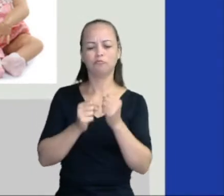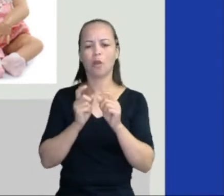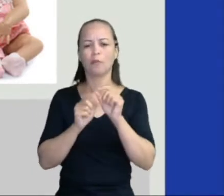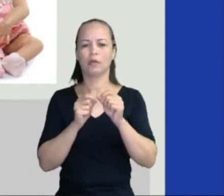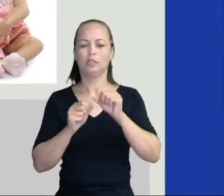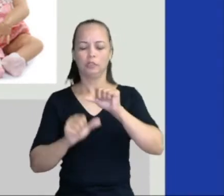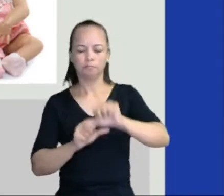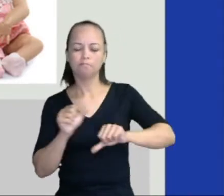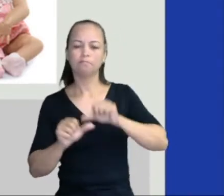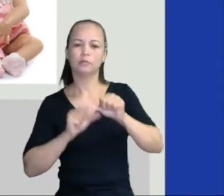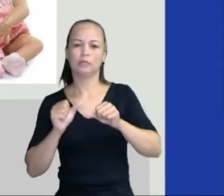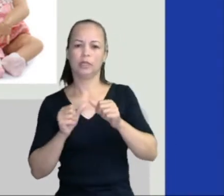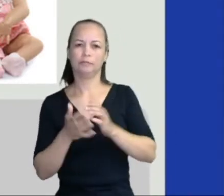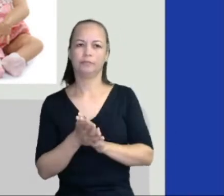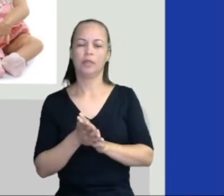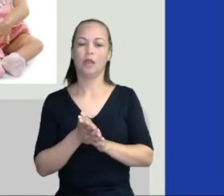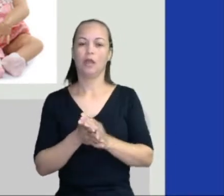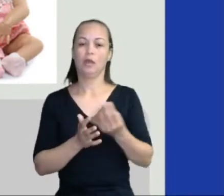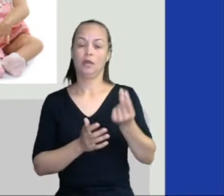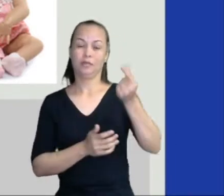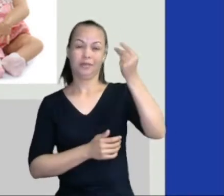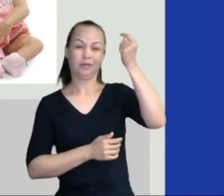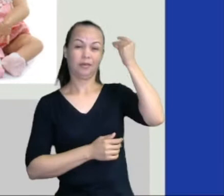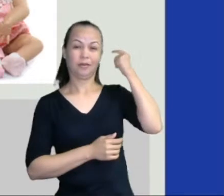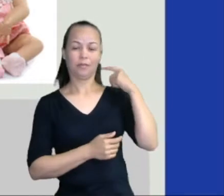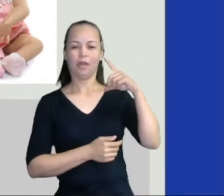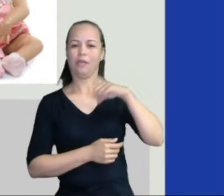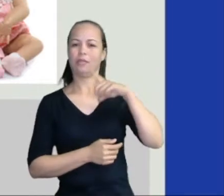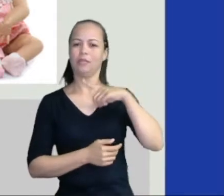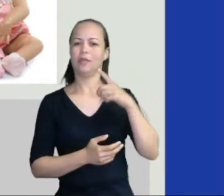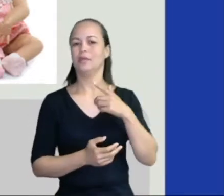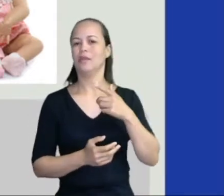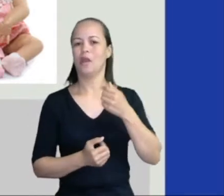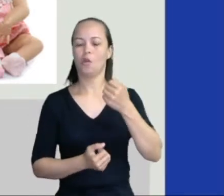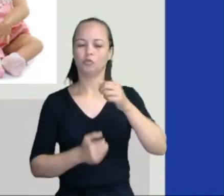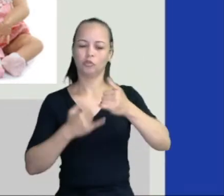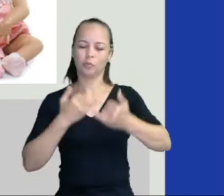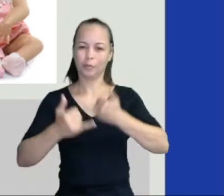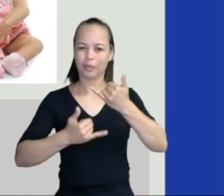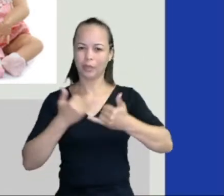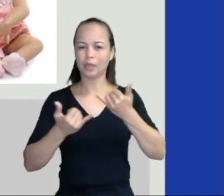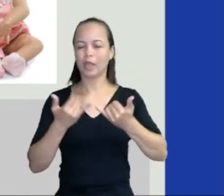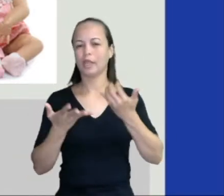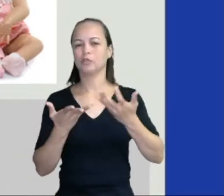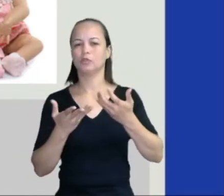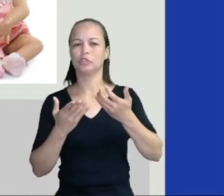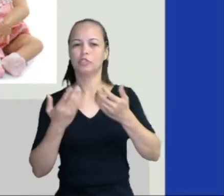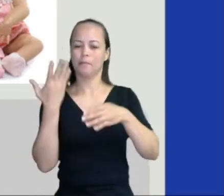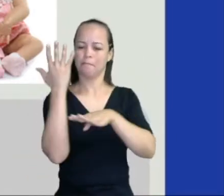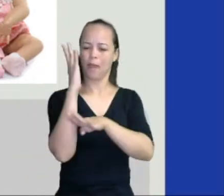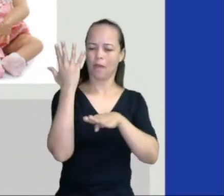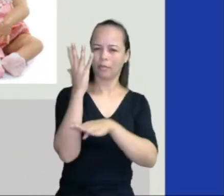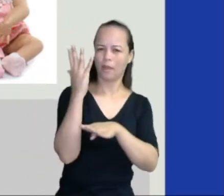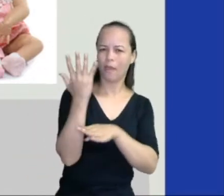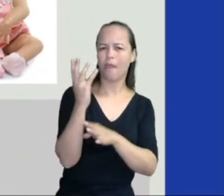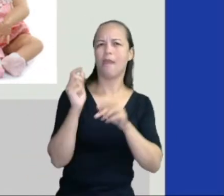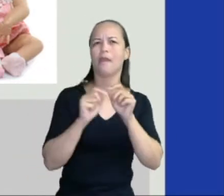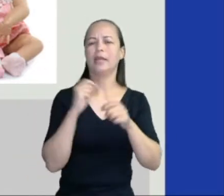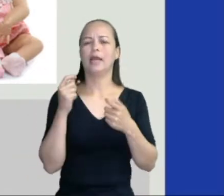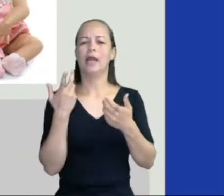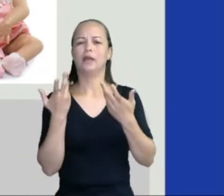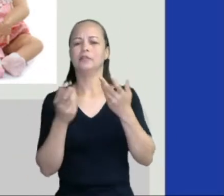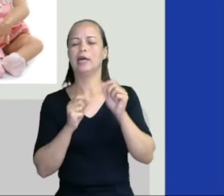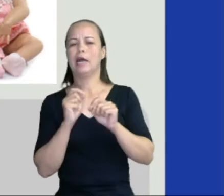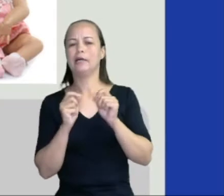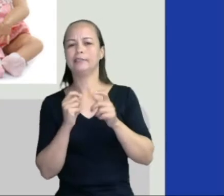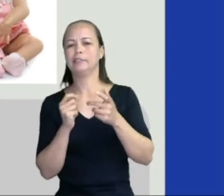passar do tempo. Antigamente, nós tínhamos mais brinquedos de madeira, tá? As bonecas, por exemplo, eram de pano,